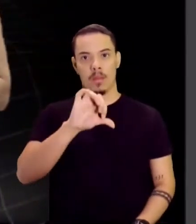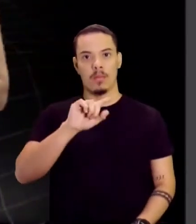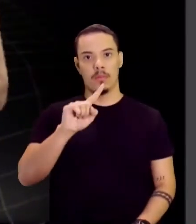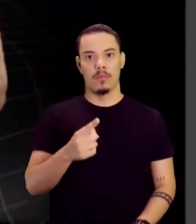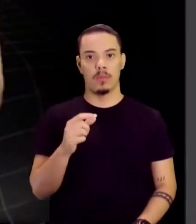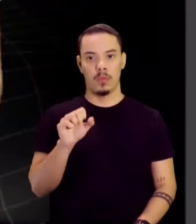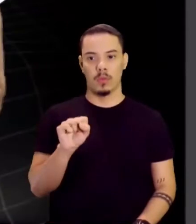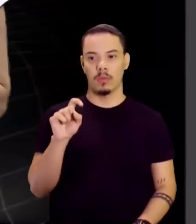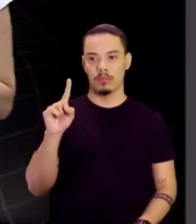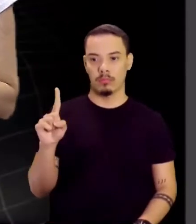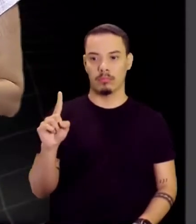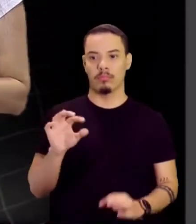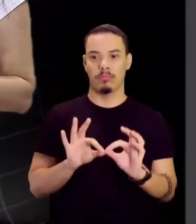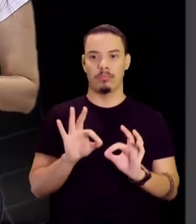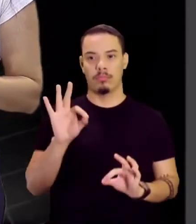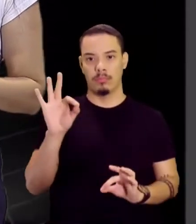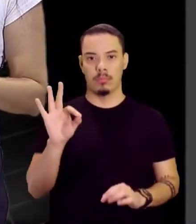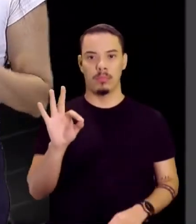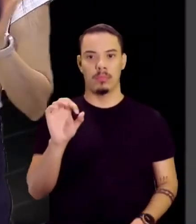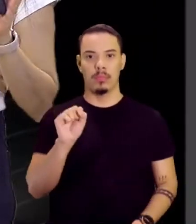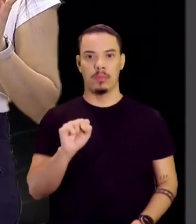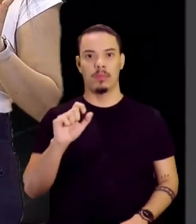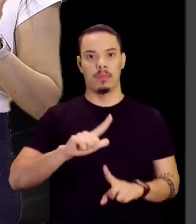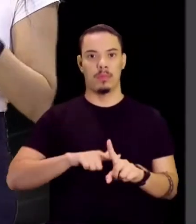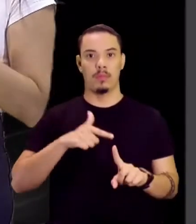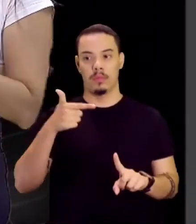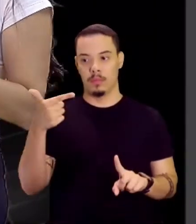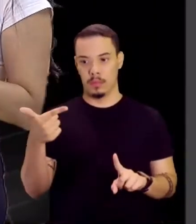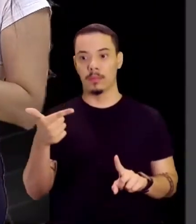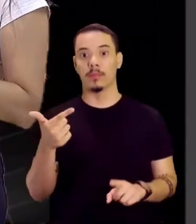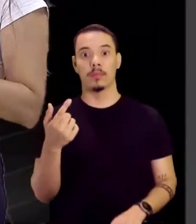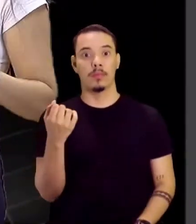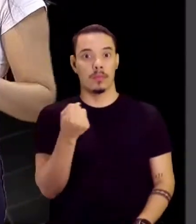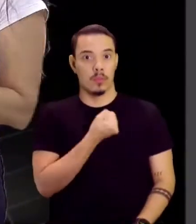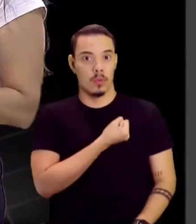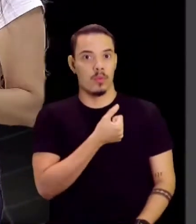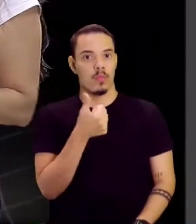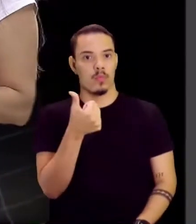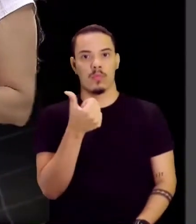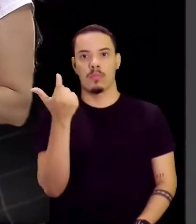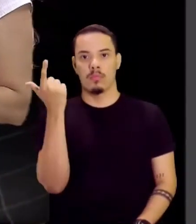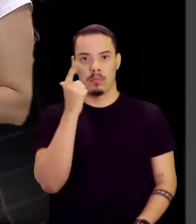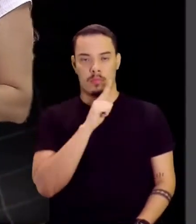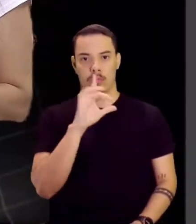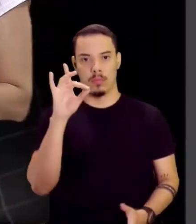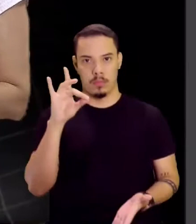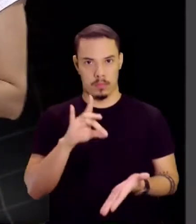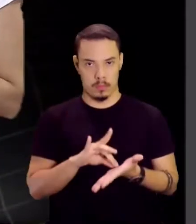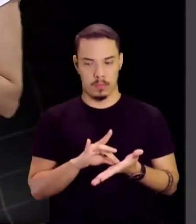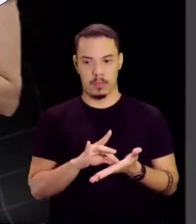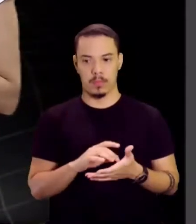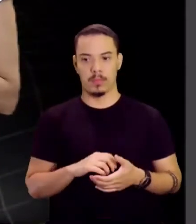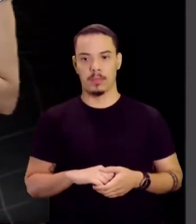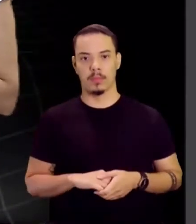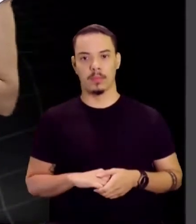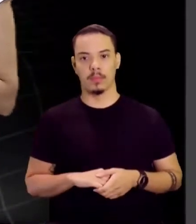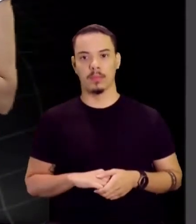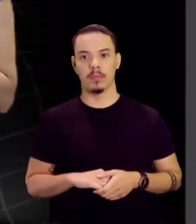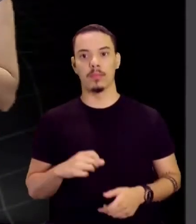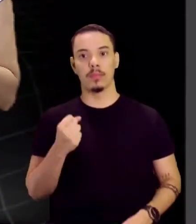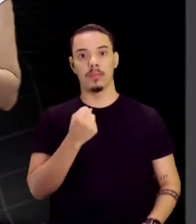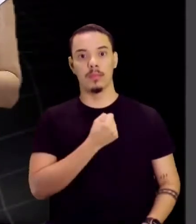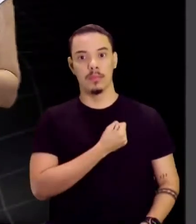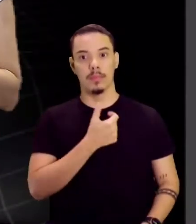9,81 metros por segundo ao quadrado. Então, a 1 nós já colocamos como verdadeira, né? Justamente. Na 2, ele fala